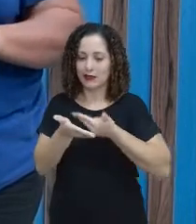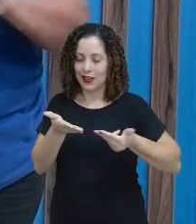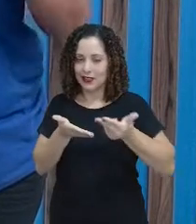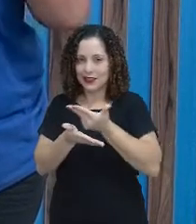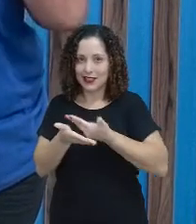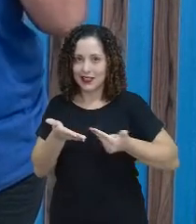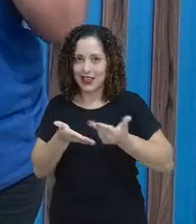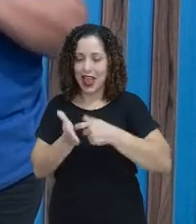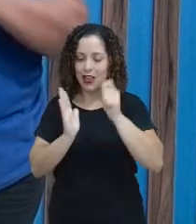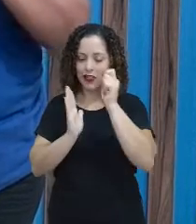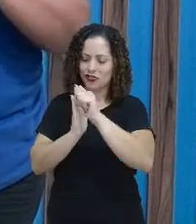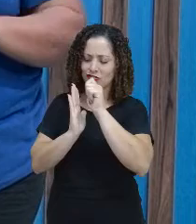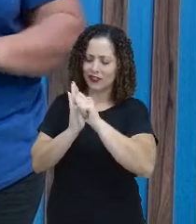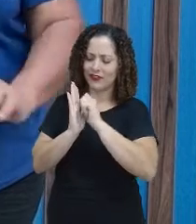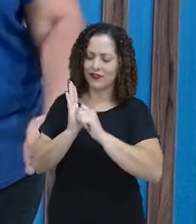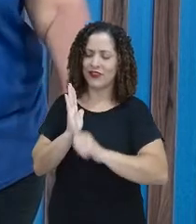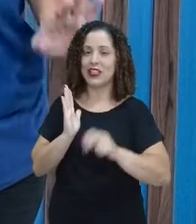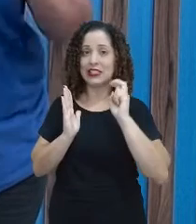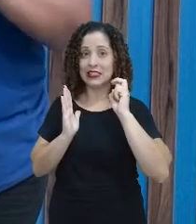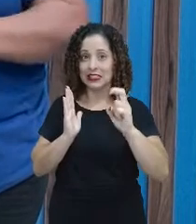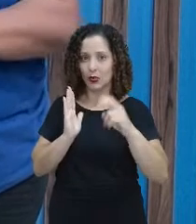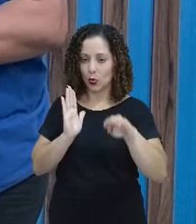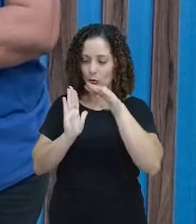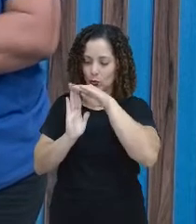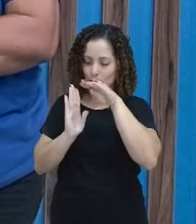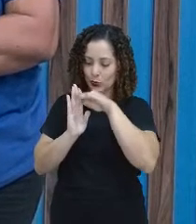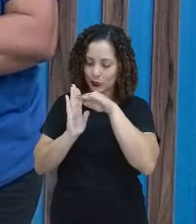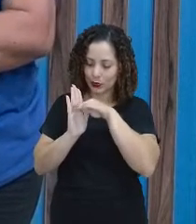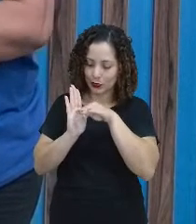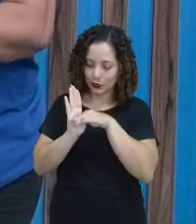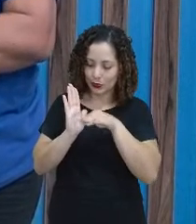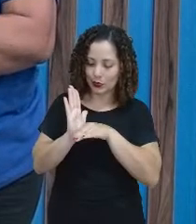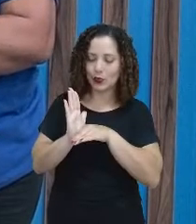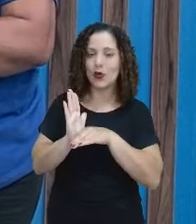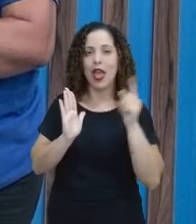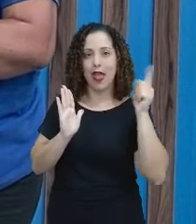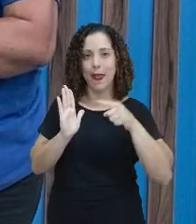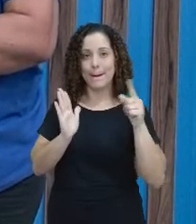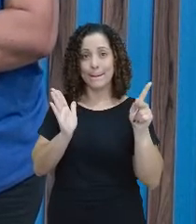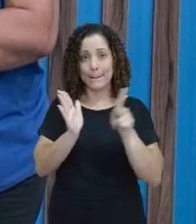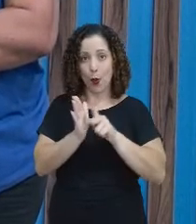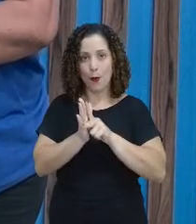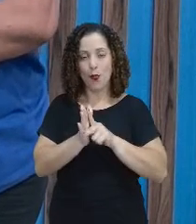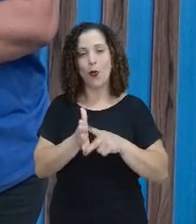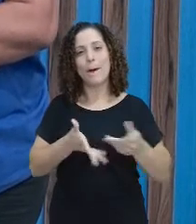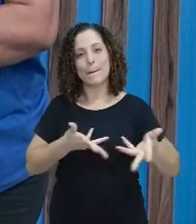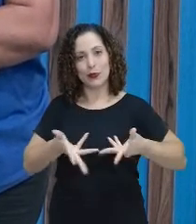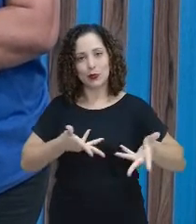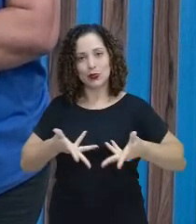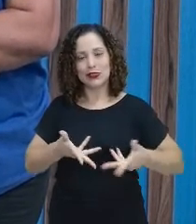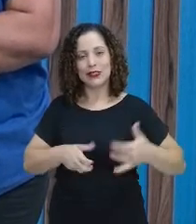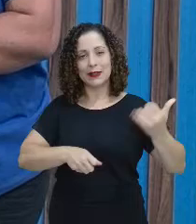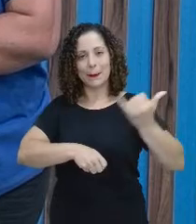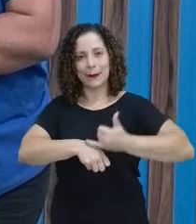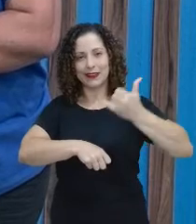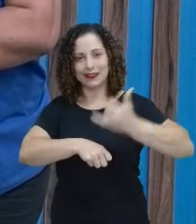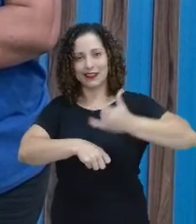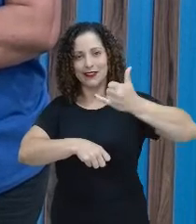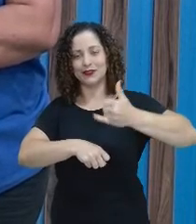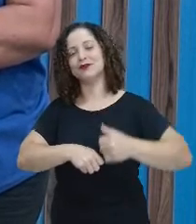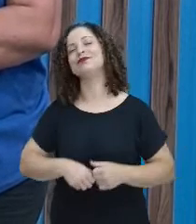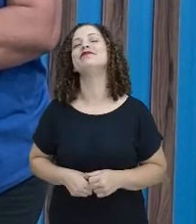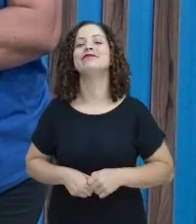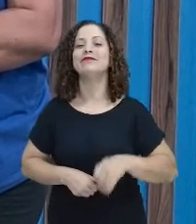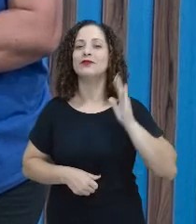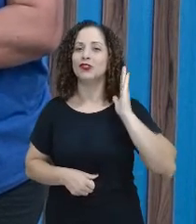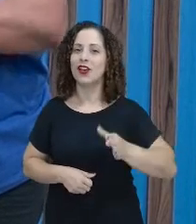desenhar e escrever o nome de 5 objetos que são feitos de metal. A gente